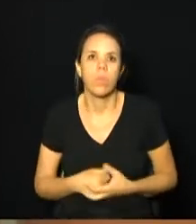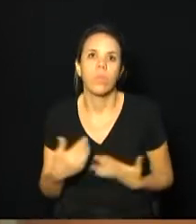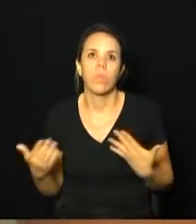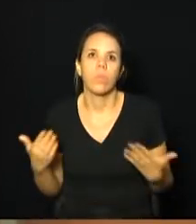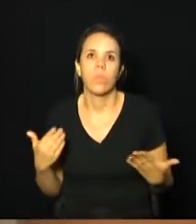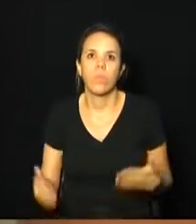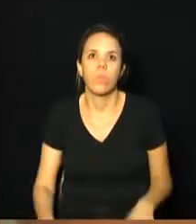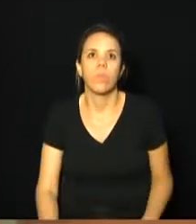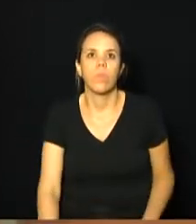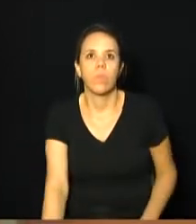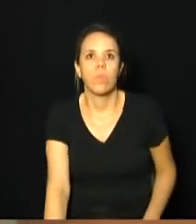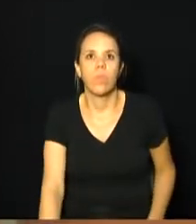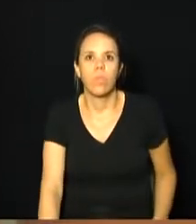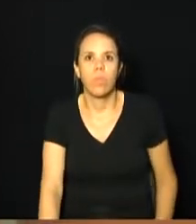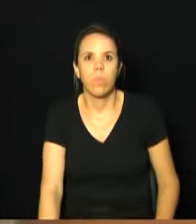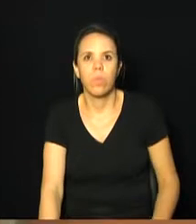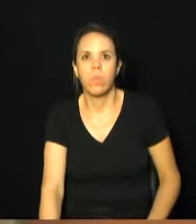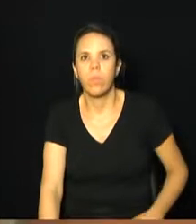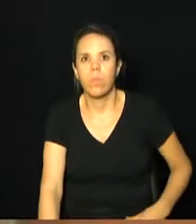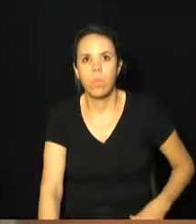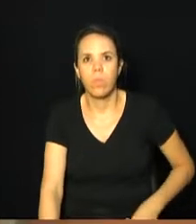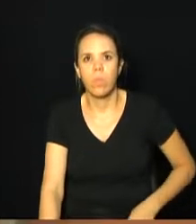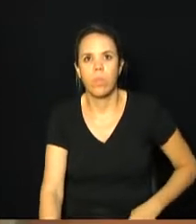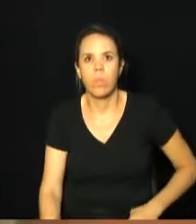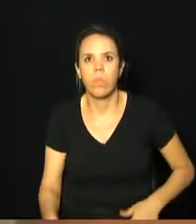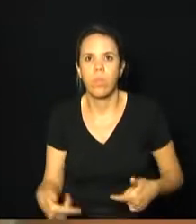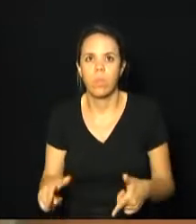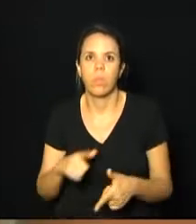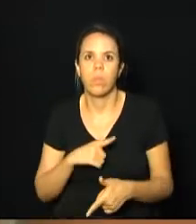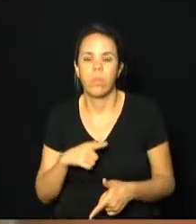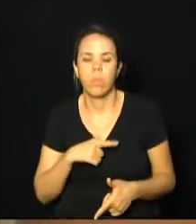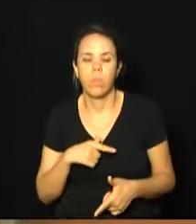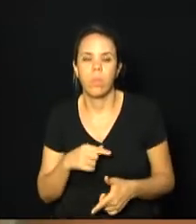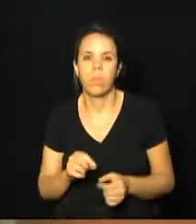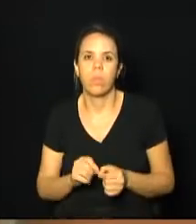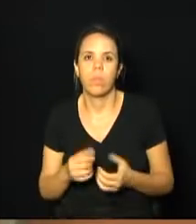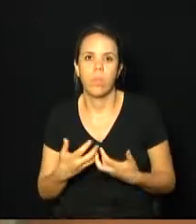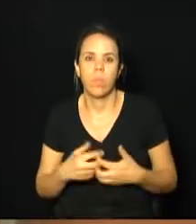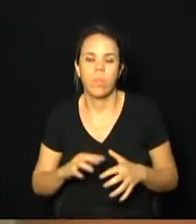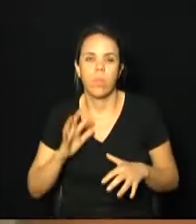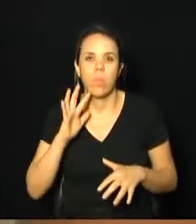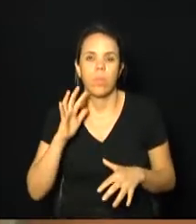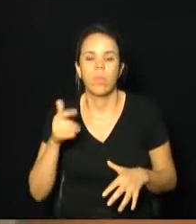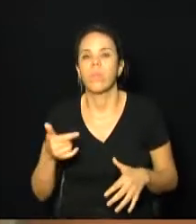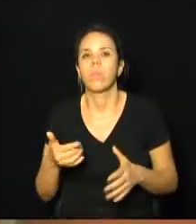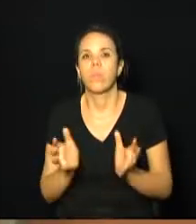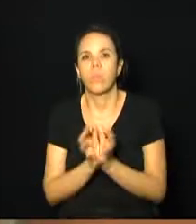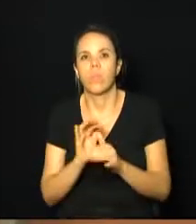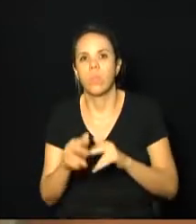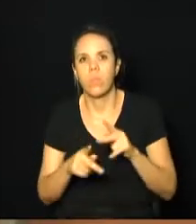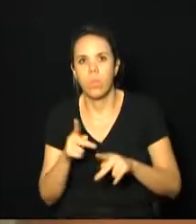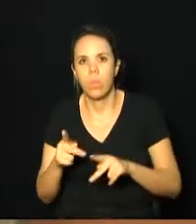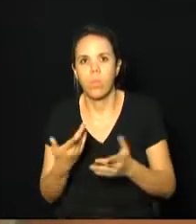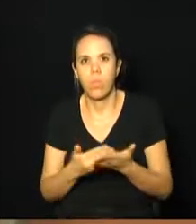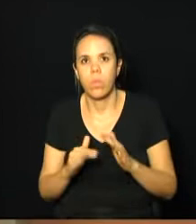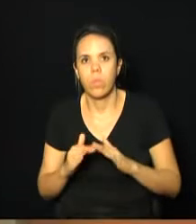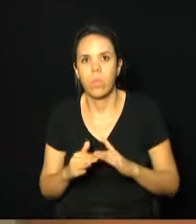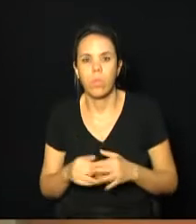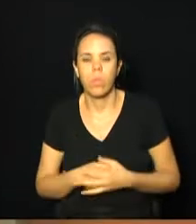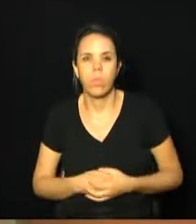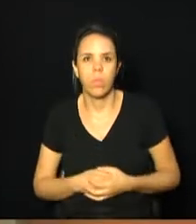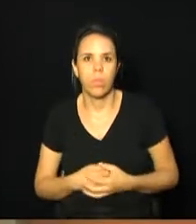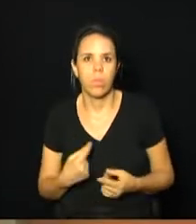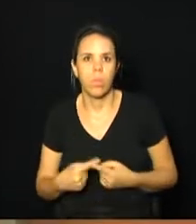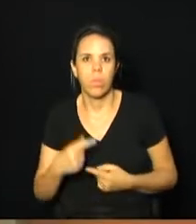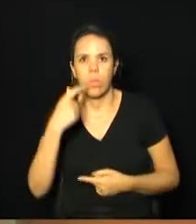quais são as iniciativas que eles têm tomado com a comunidade, com as escolas, né?